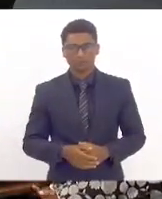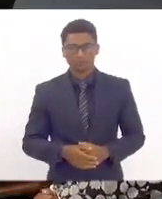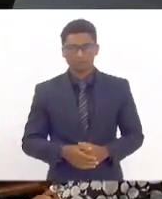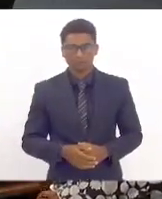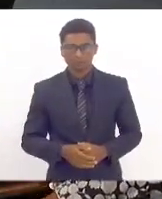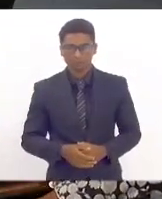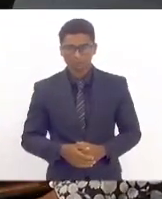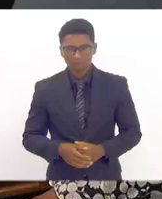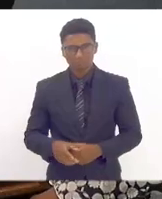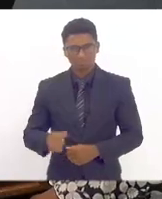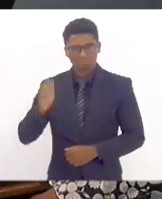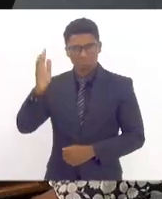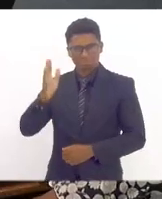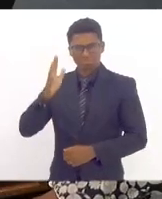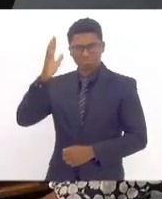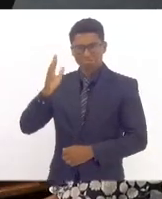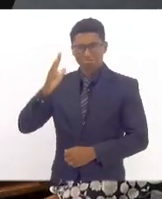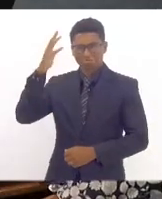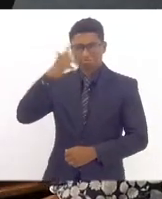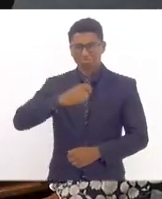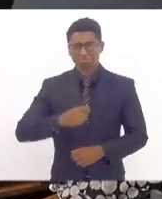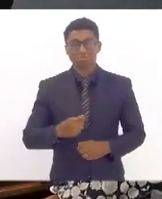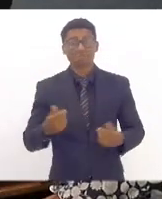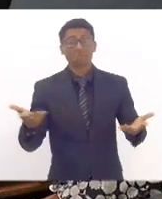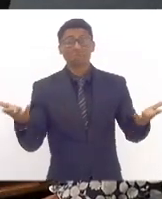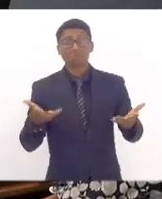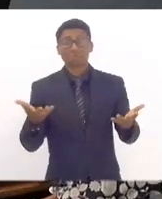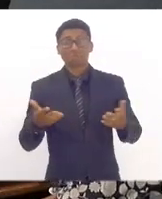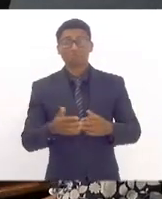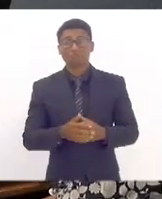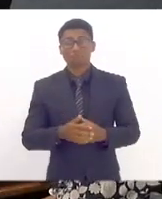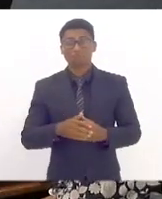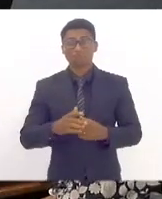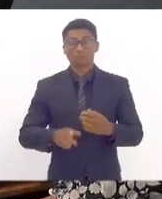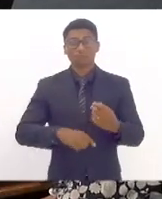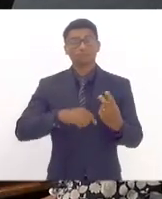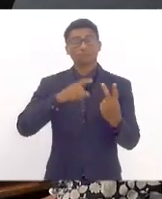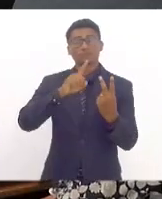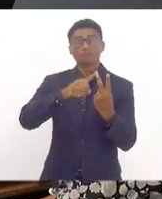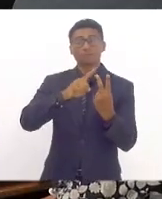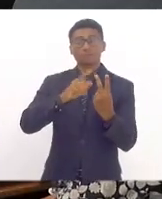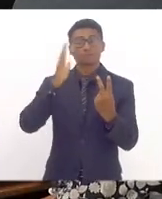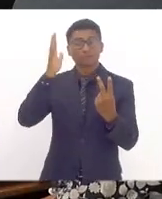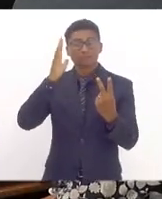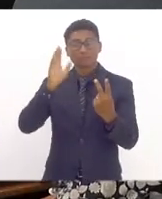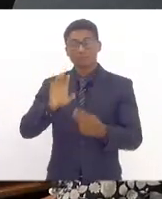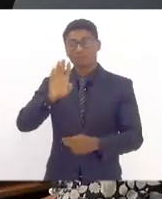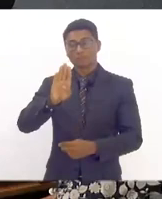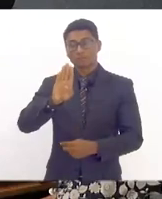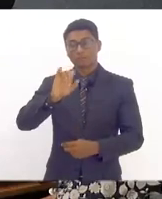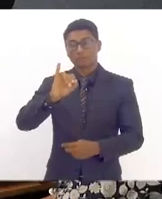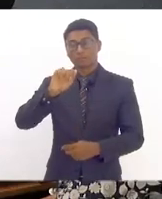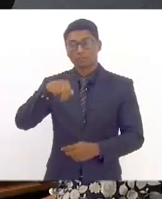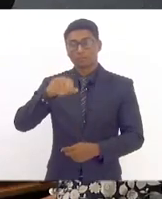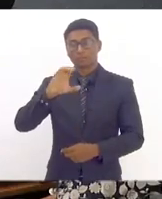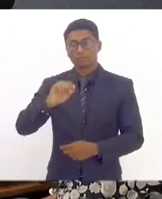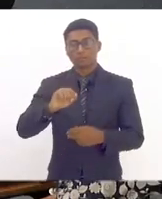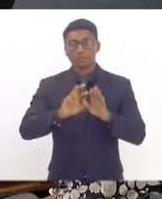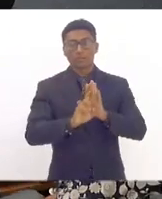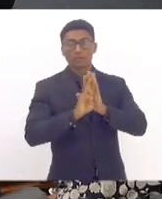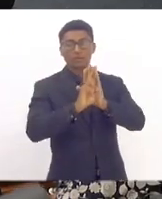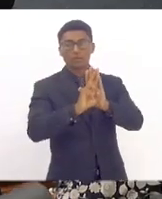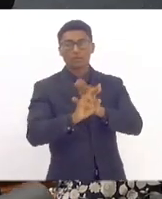o pessoal fala bonito aqui né Nós vamos chegar na segunda fala ela Bianca de Felipe representando aqui